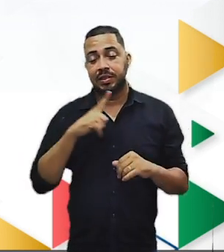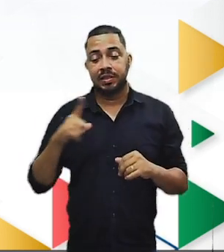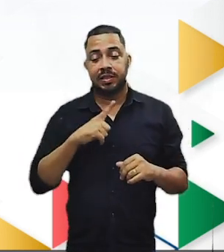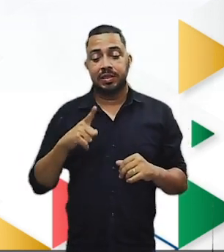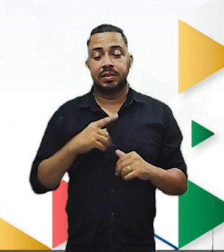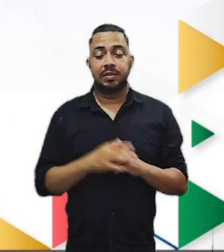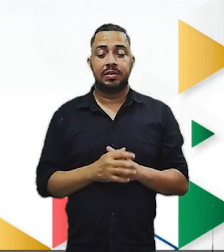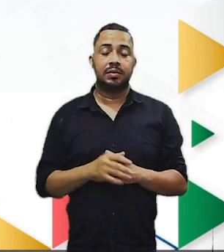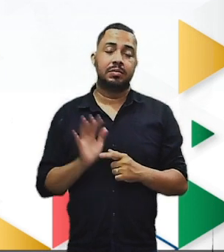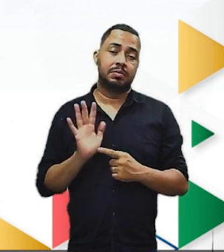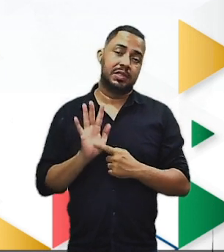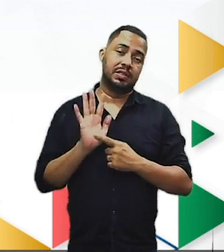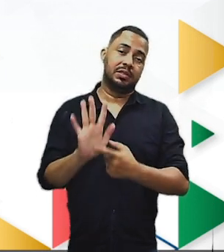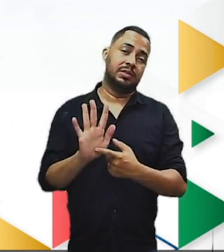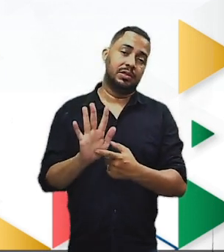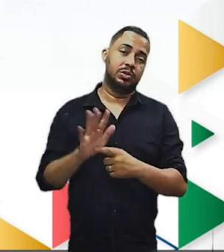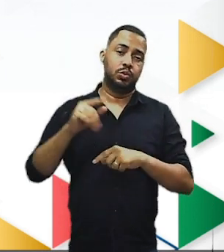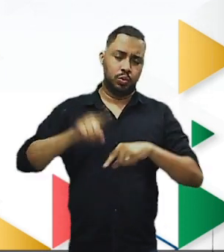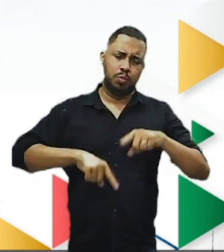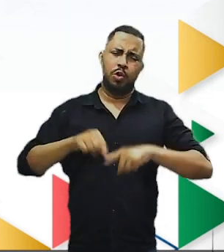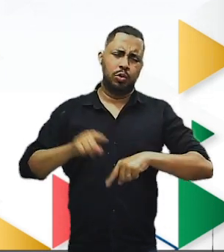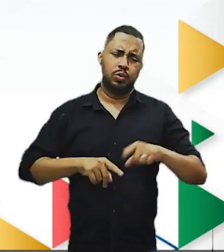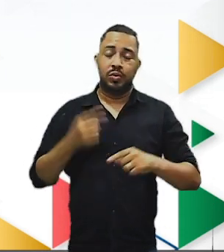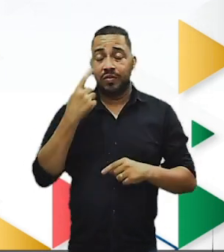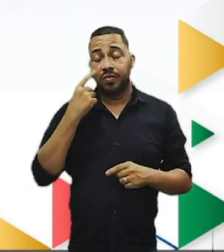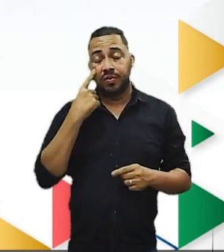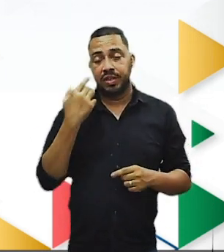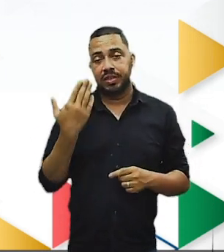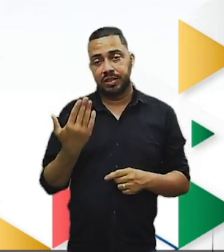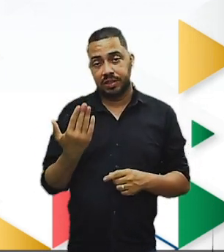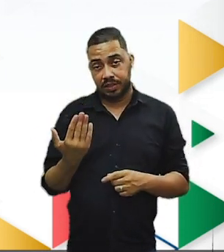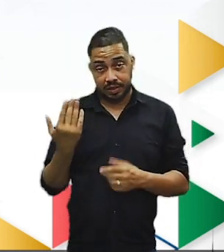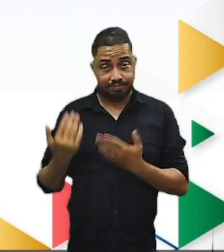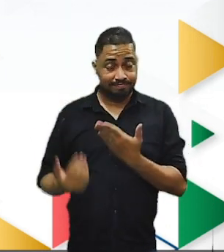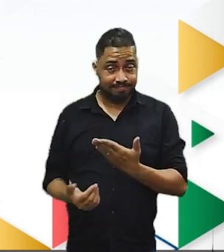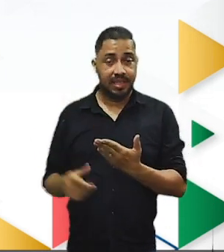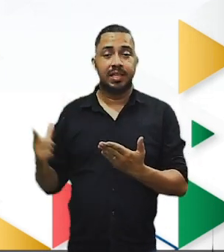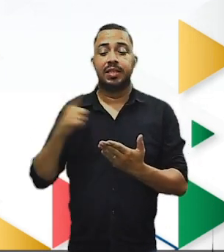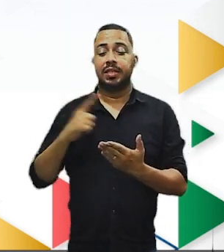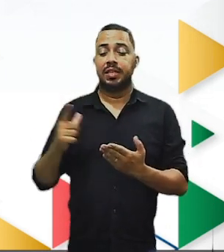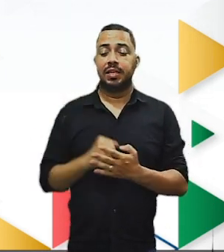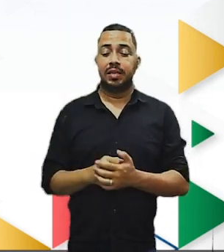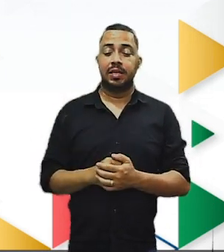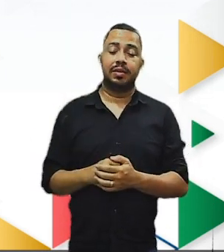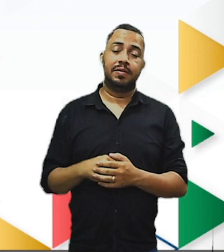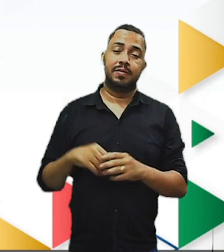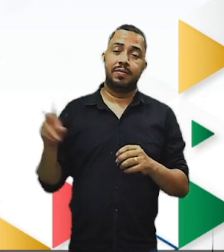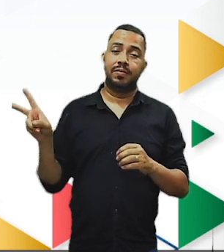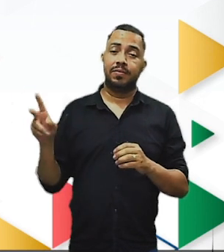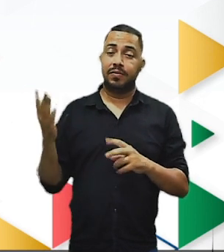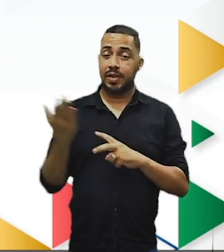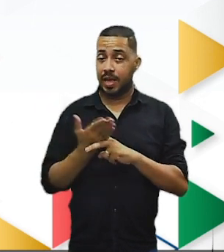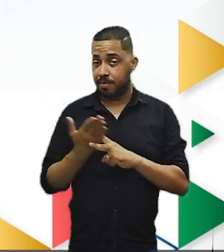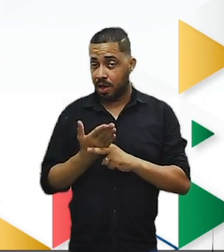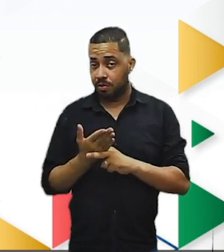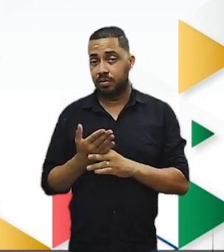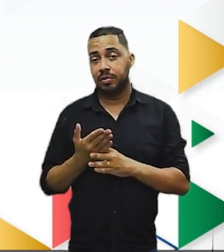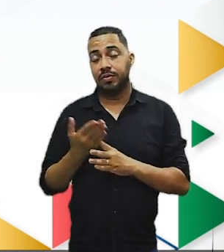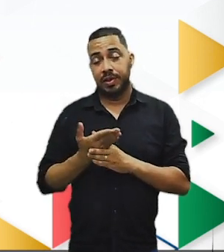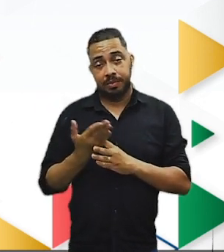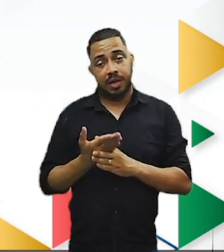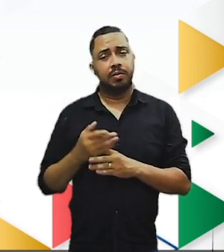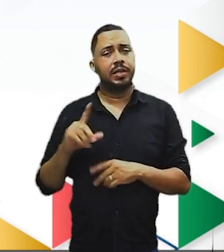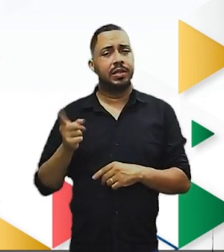a apresentação de um produto. Vejam só, analise. Nós temos o elemento verbal e o elemento não verbal. Aí tem dor